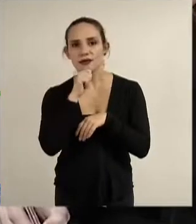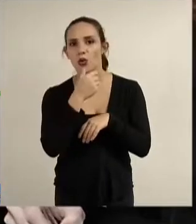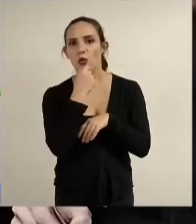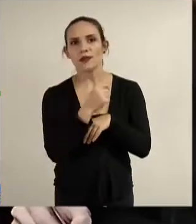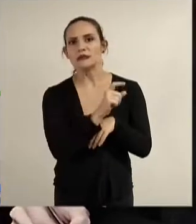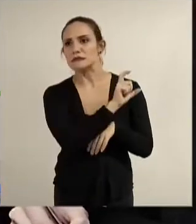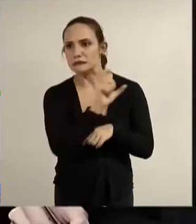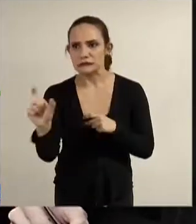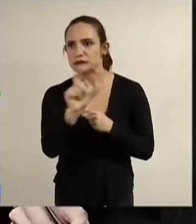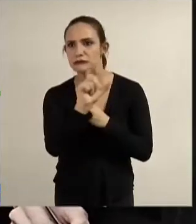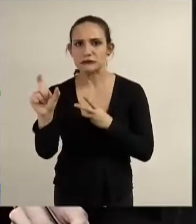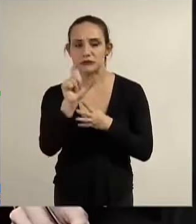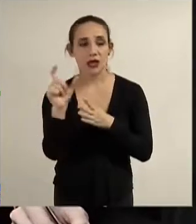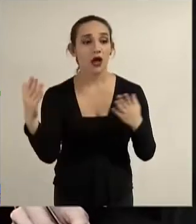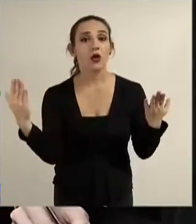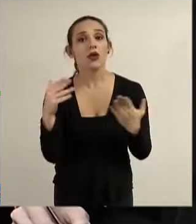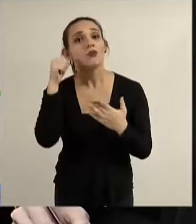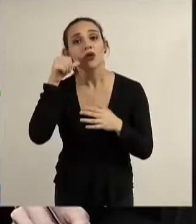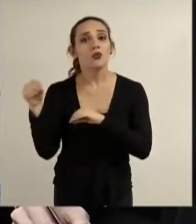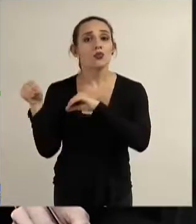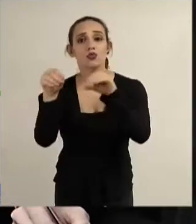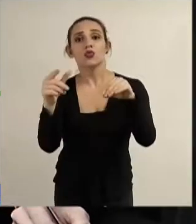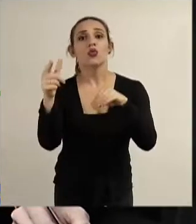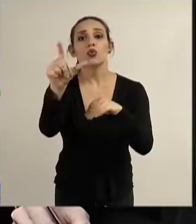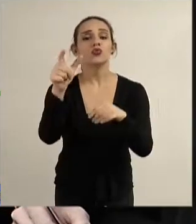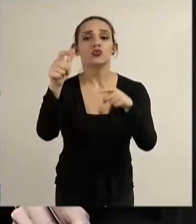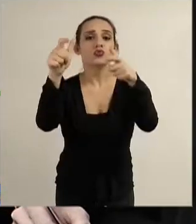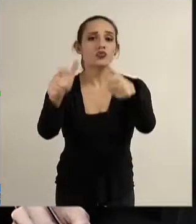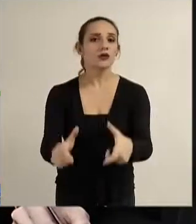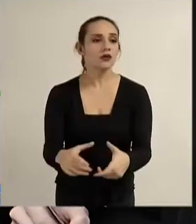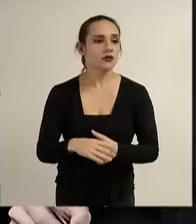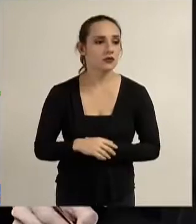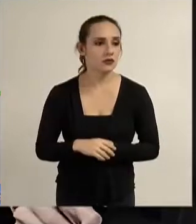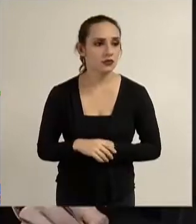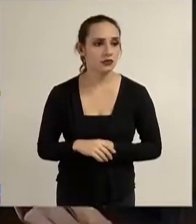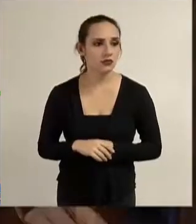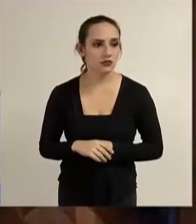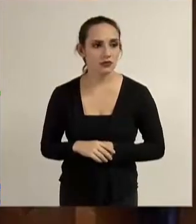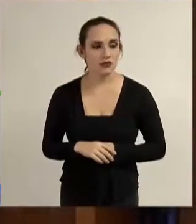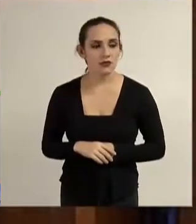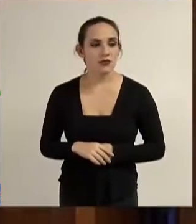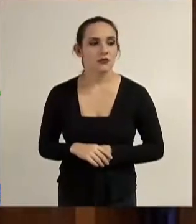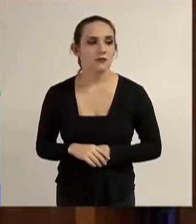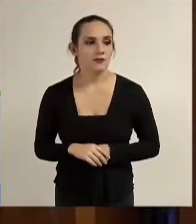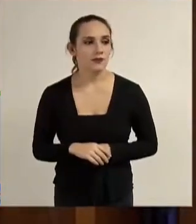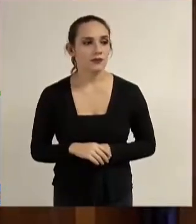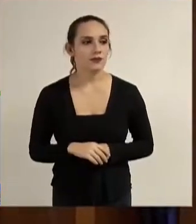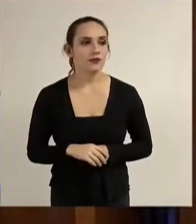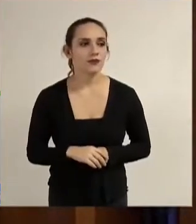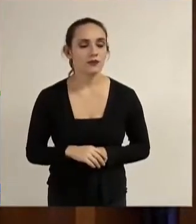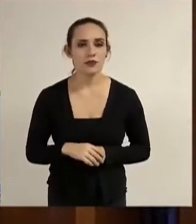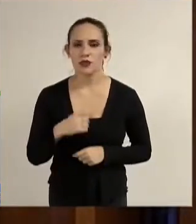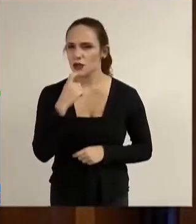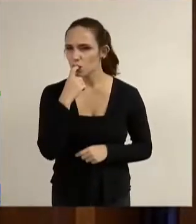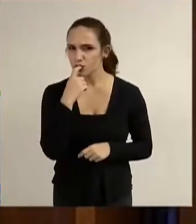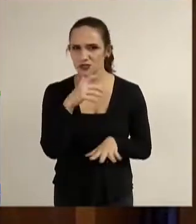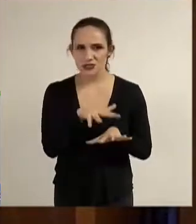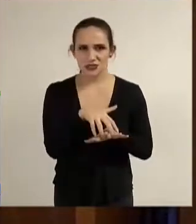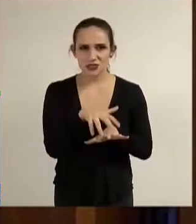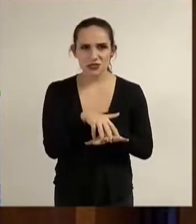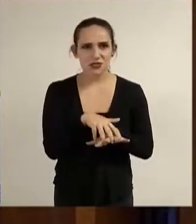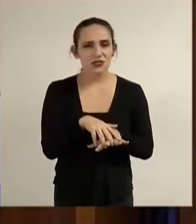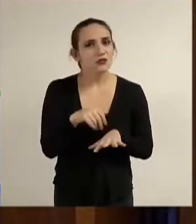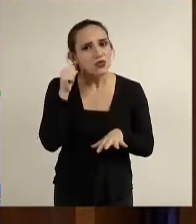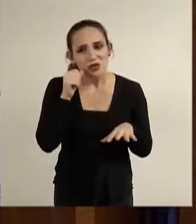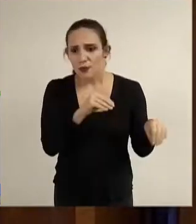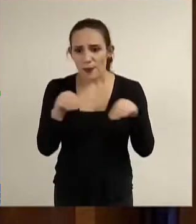ameaçada. De Dourados, hoje ela está morando numa região próxima aqui de Sidrolândia. Então